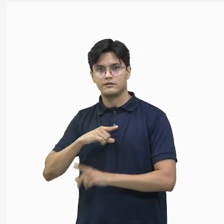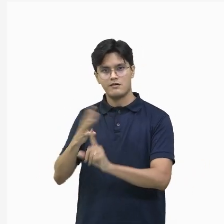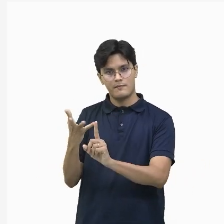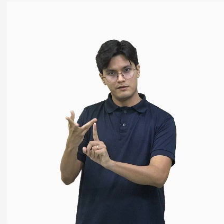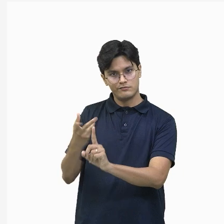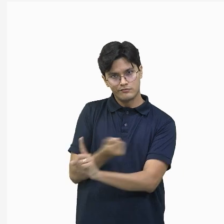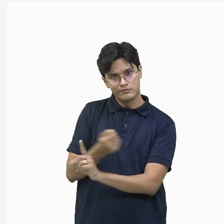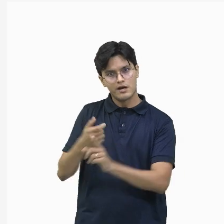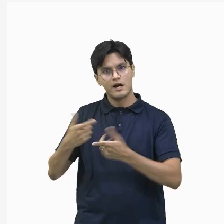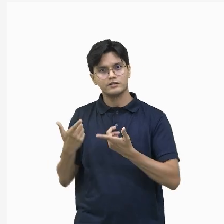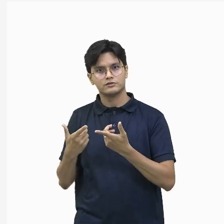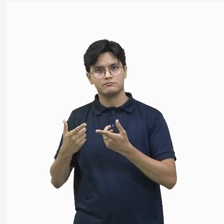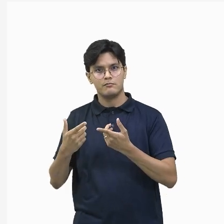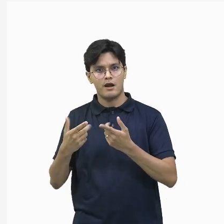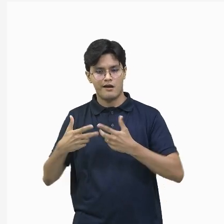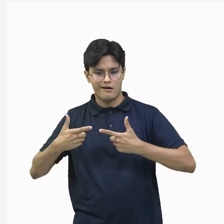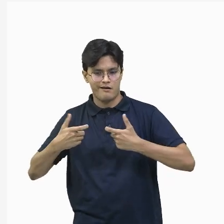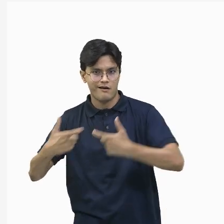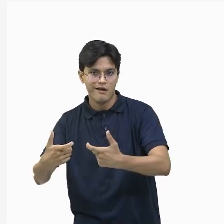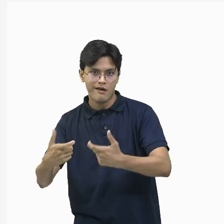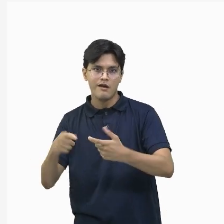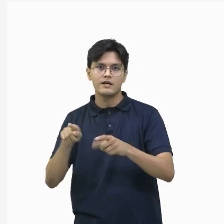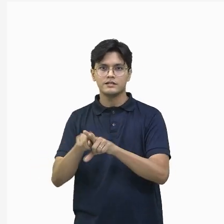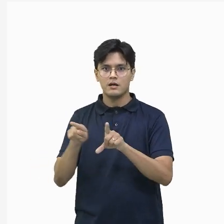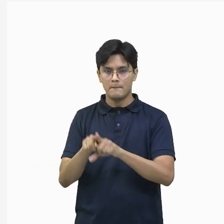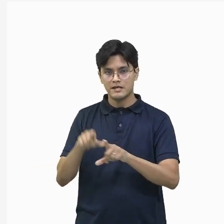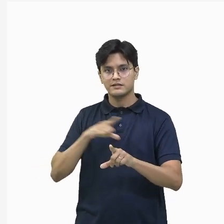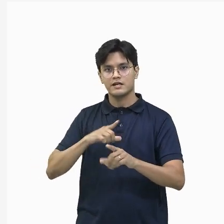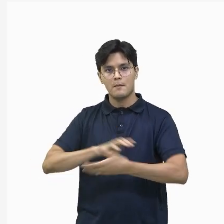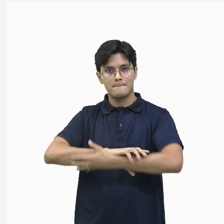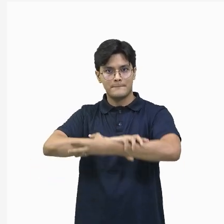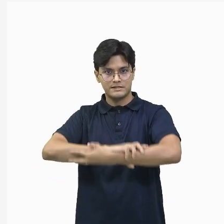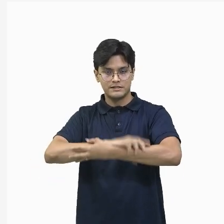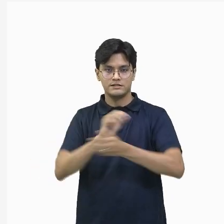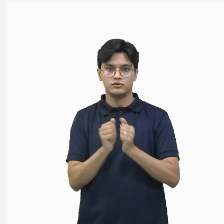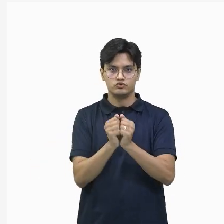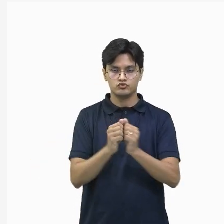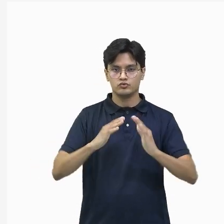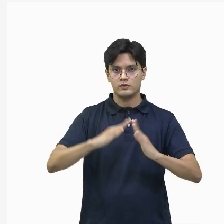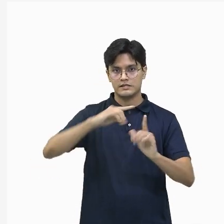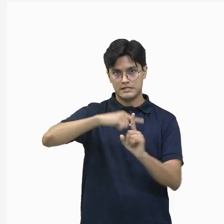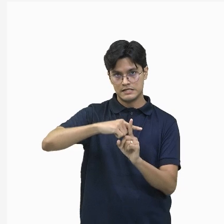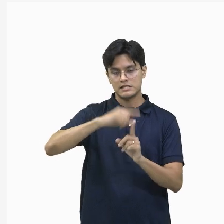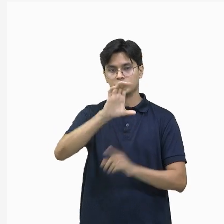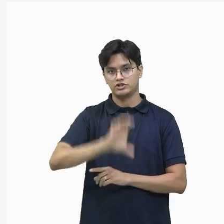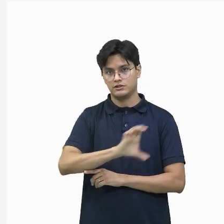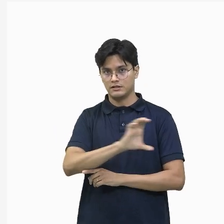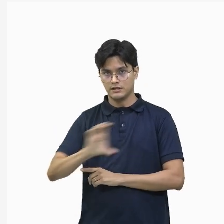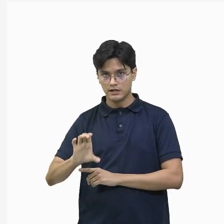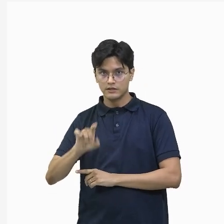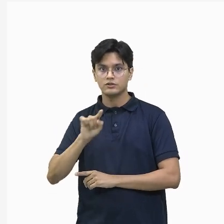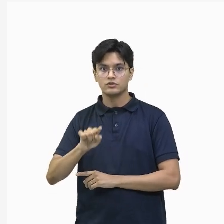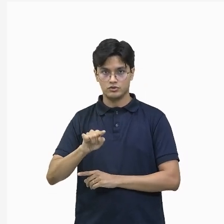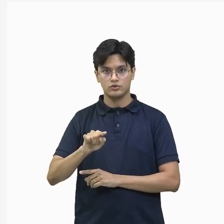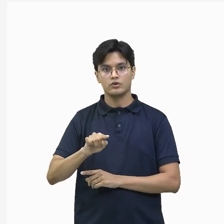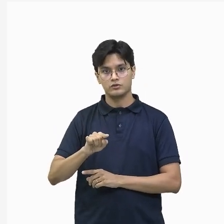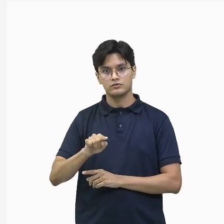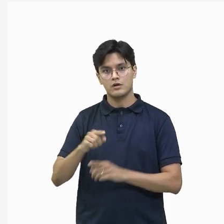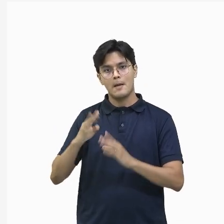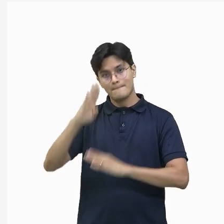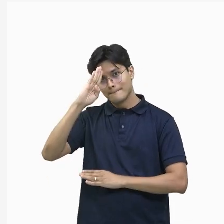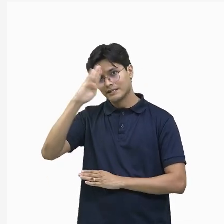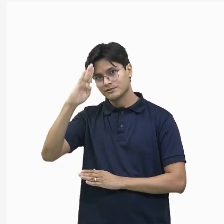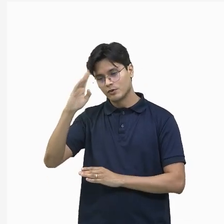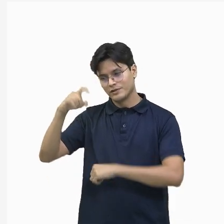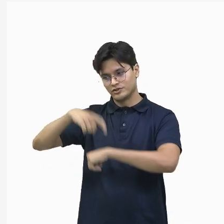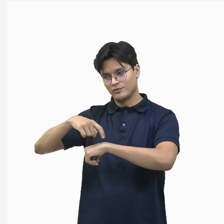com a igreja cristã, principalmente aí após a conversão do rei ao cristianismo. Então,